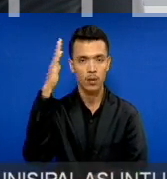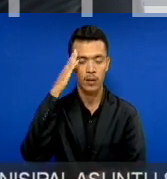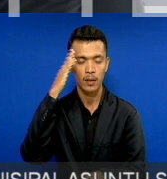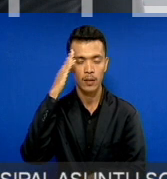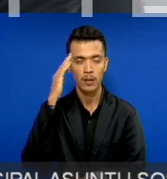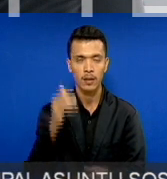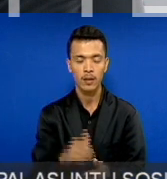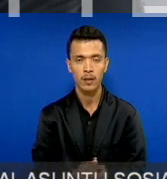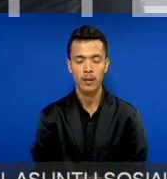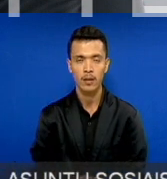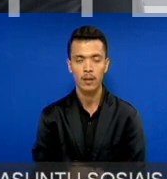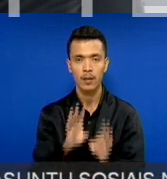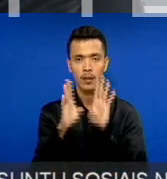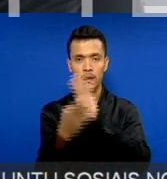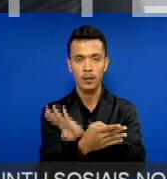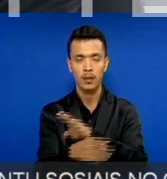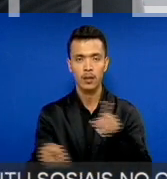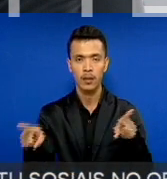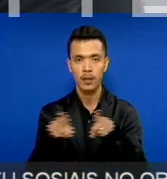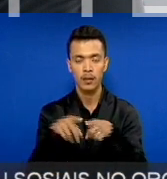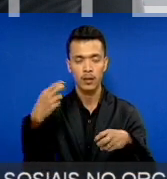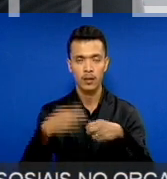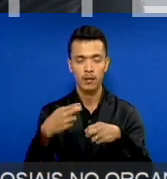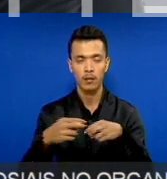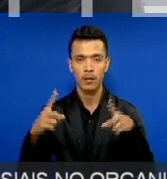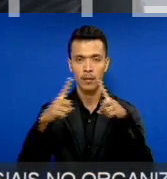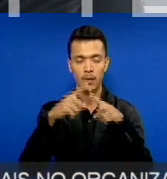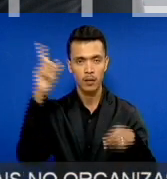será que ida nem maksai hane san causa vai ha problema